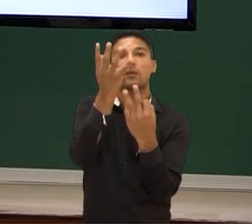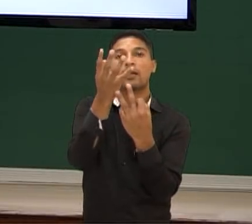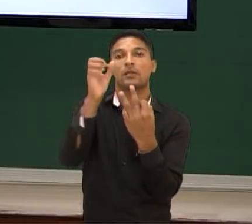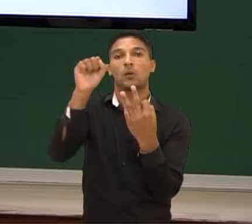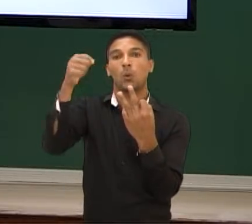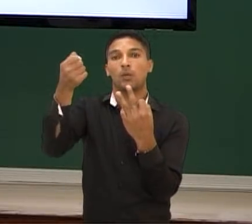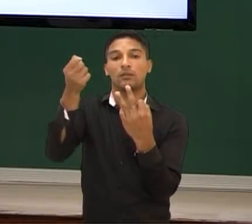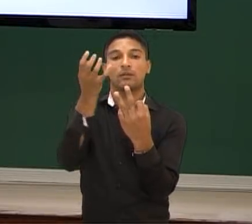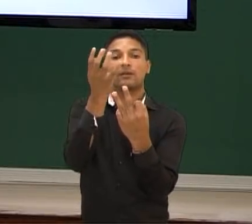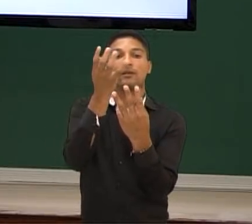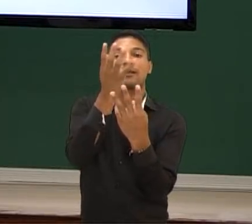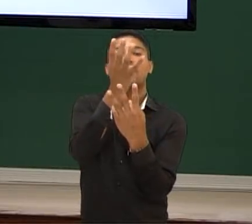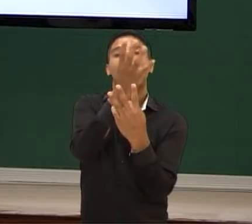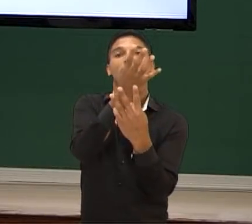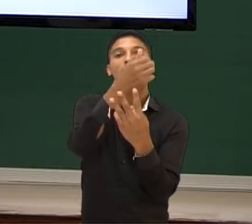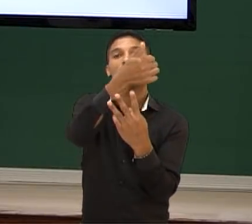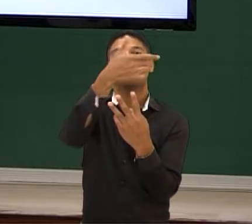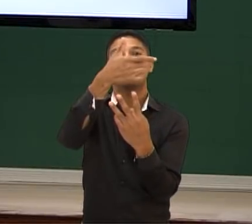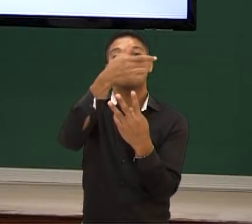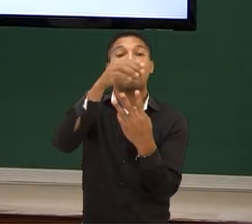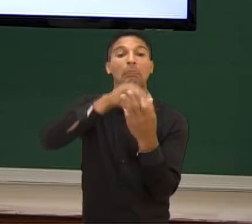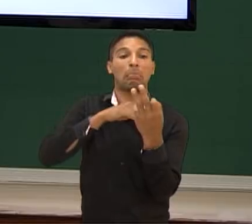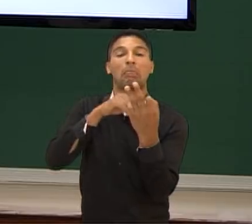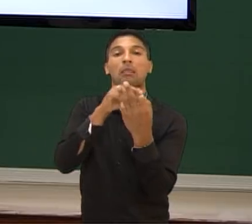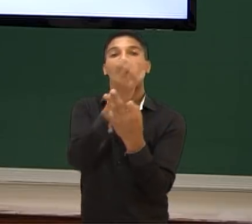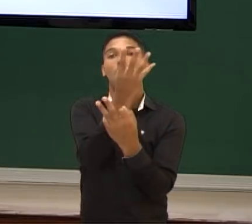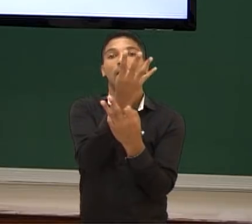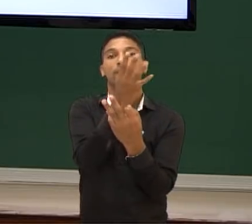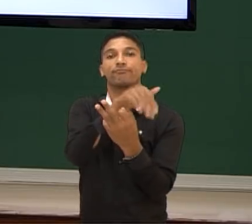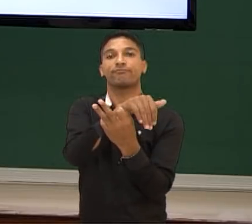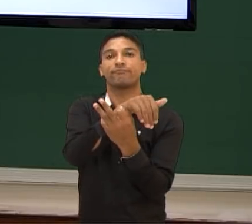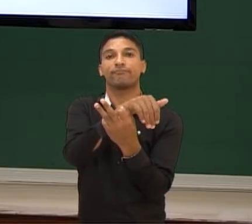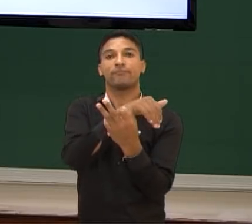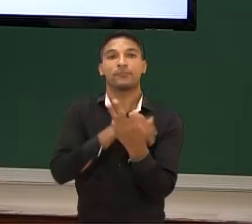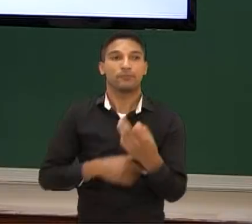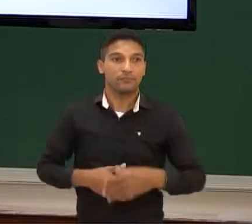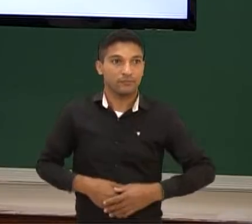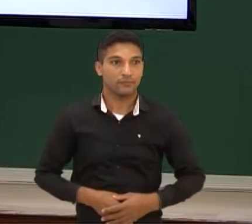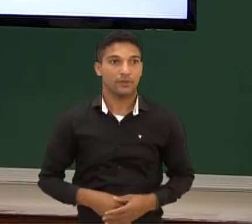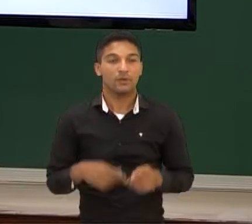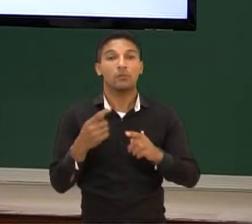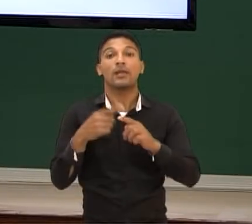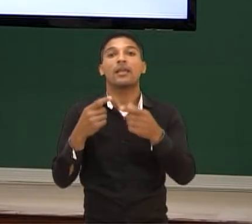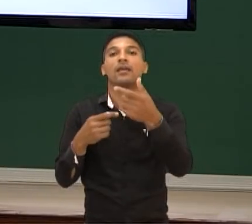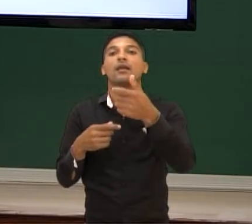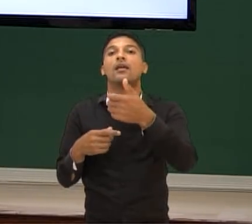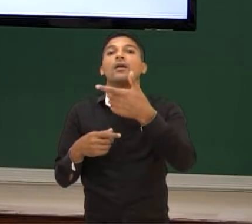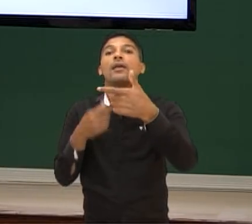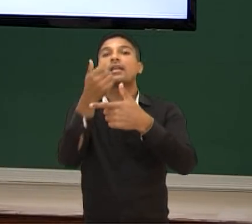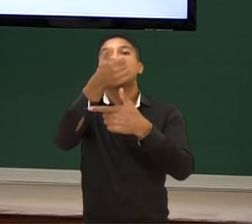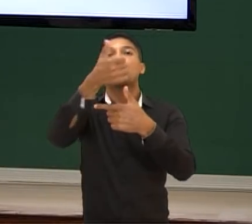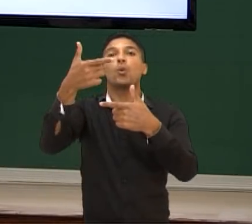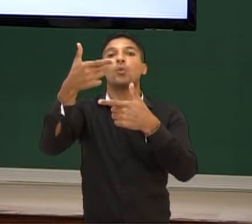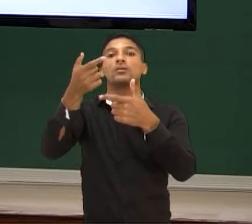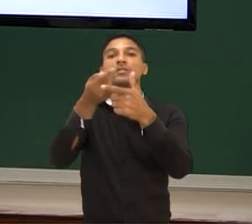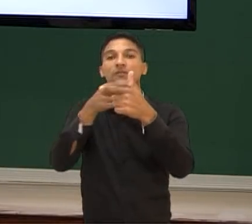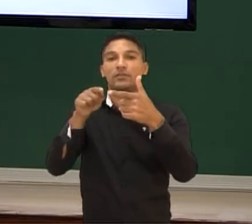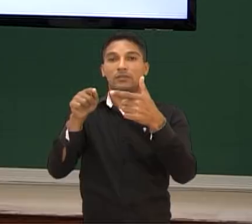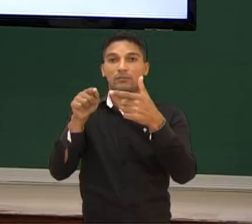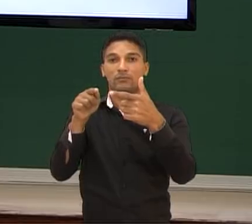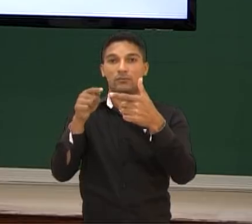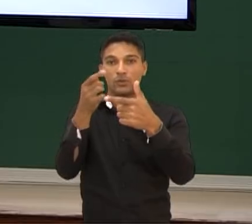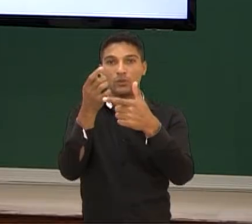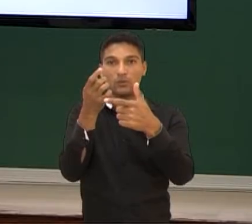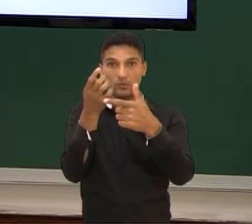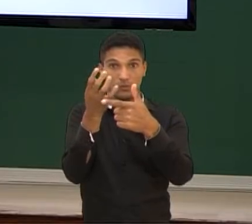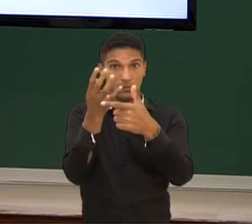uma fração irredutível, né? Simplificando, por quê? 12 divididos por quanto que dá 3? Divididos por 4. 12